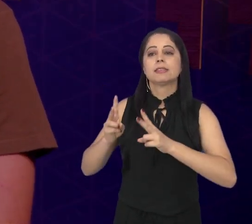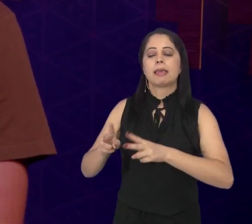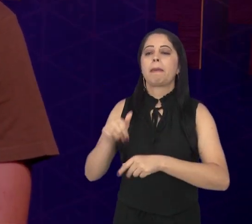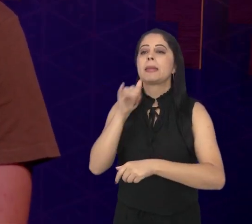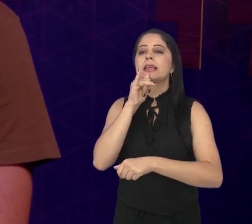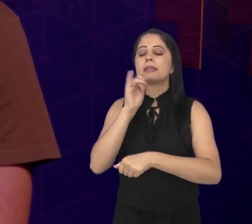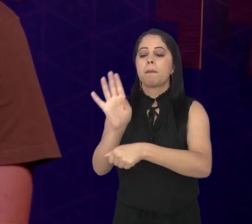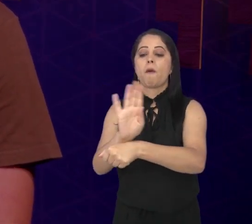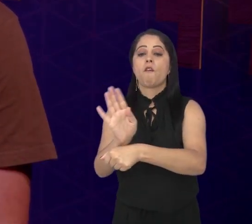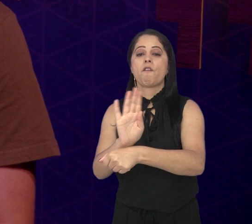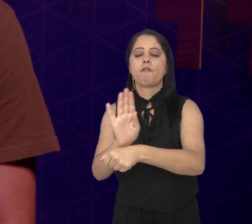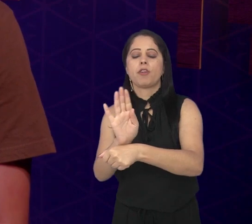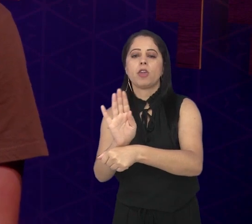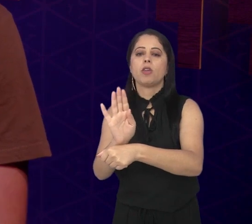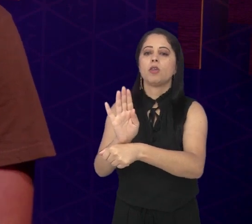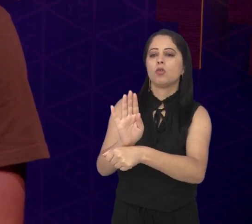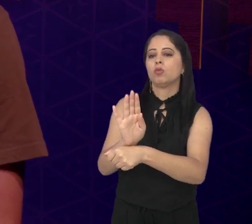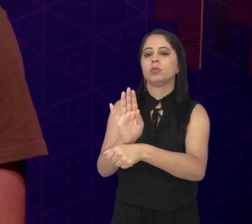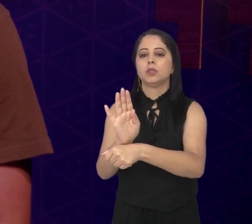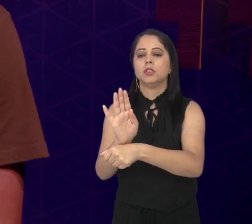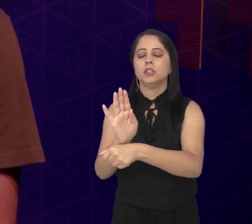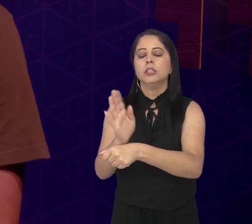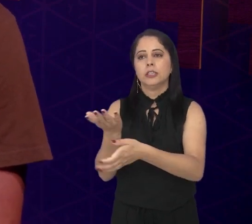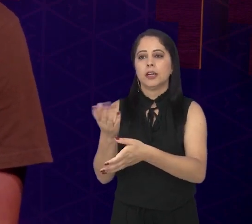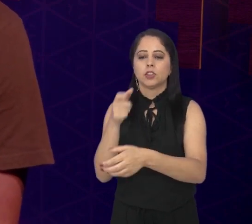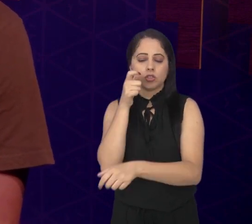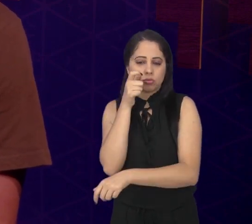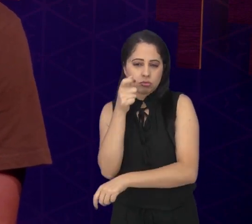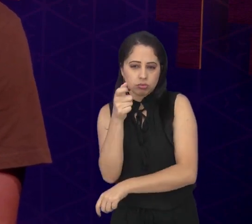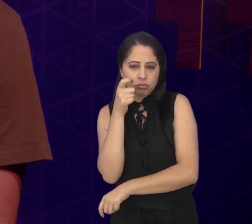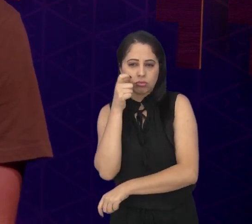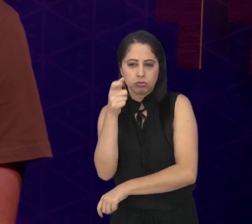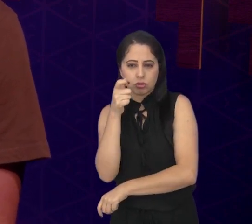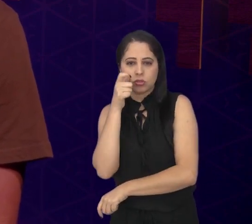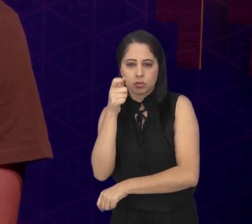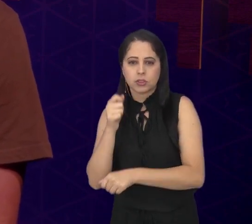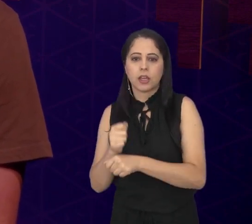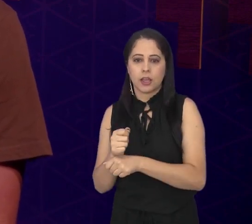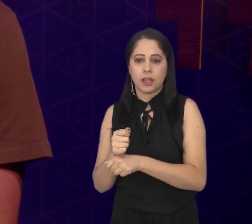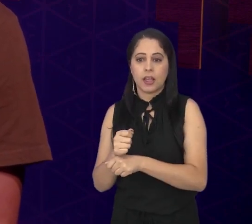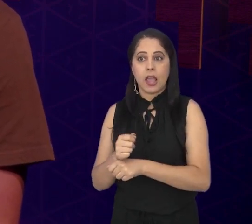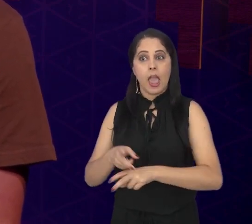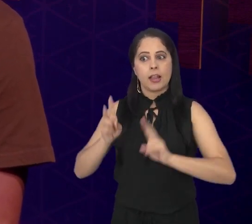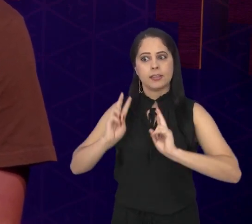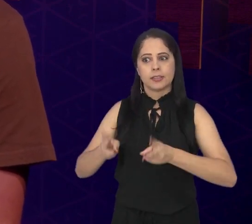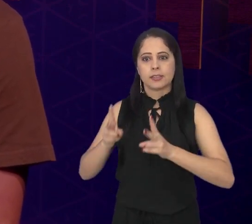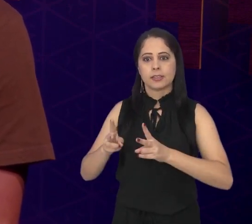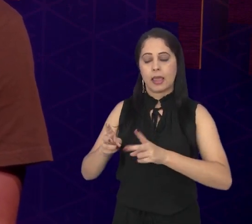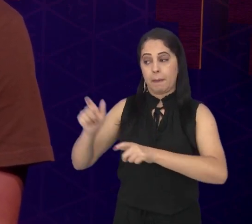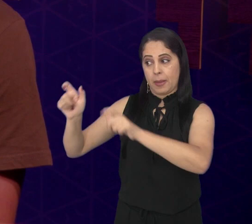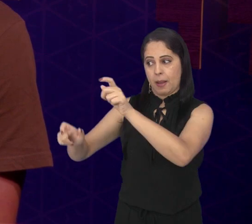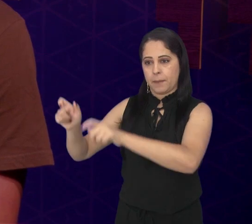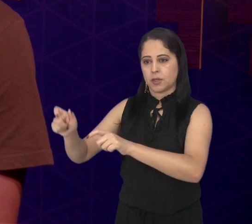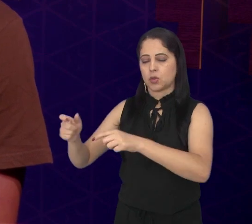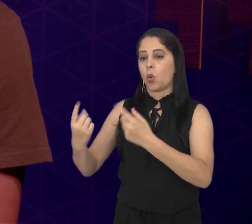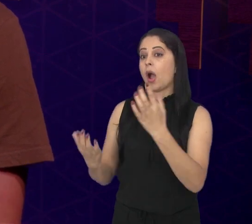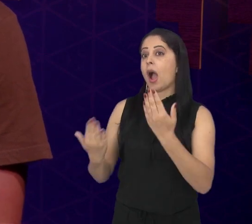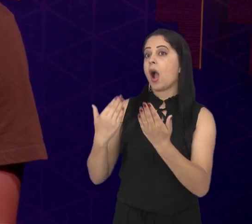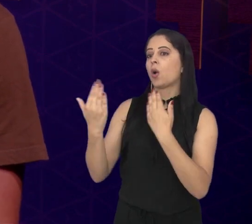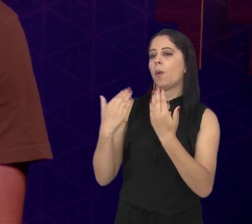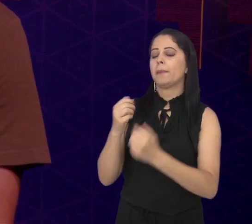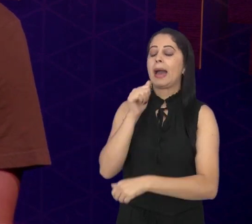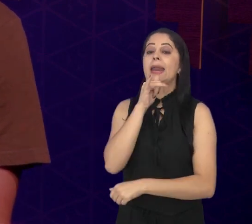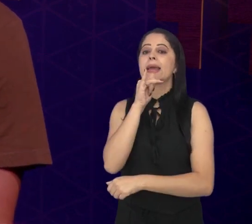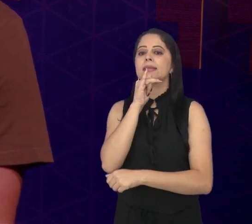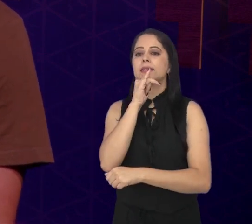vai acompanhar um filme e tal, ver como é que tá o desempenho dele, a galera, os cinéfilos fazem essa comparação. Tipo,